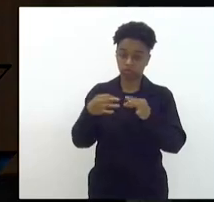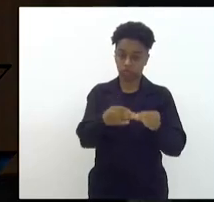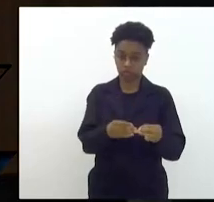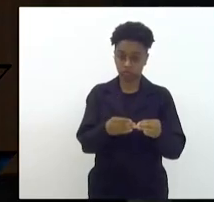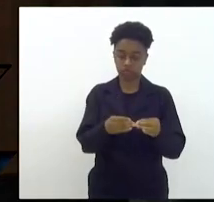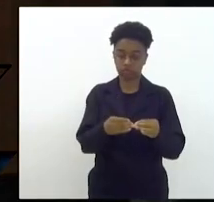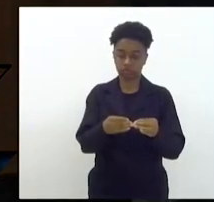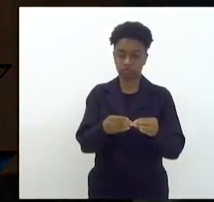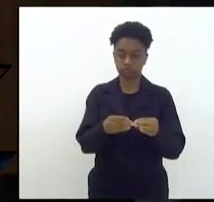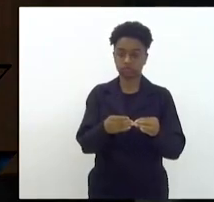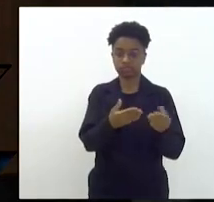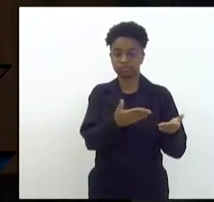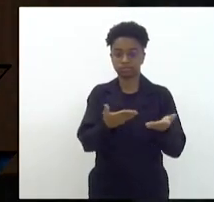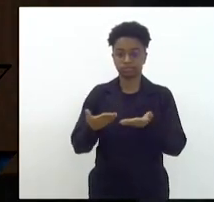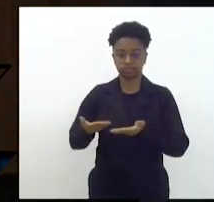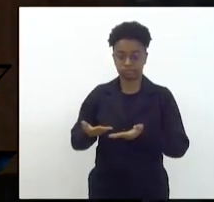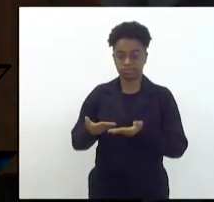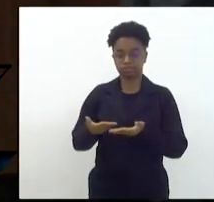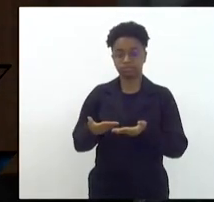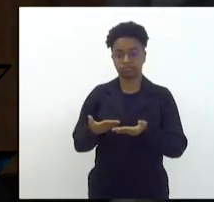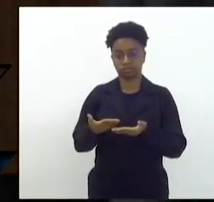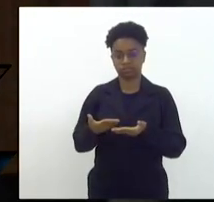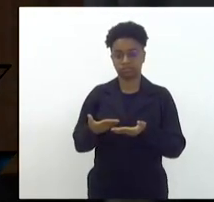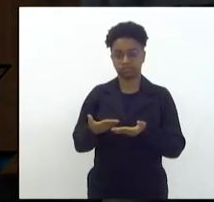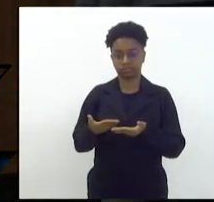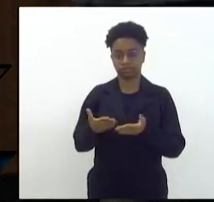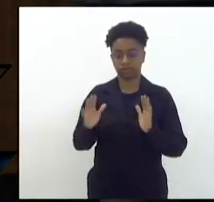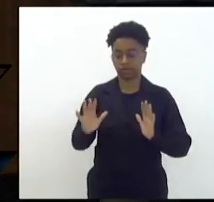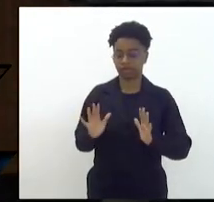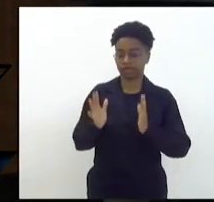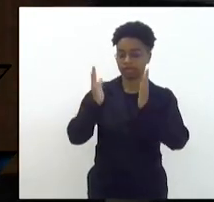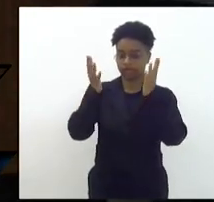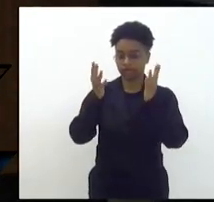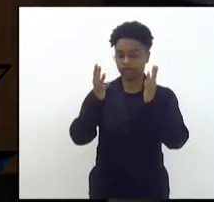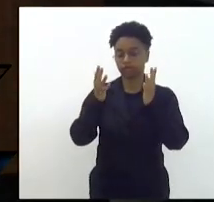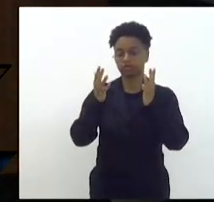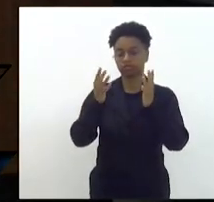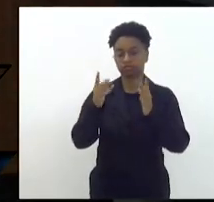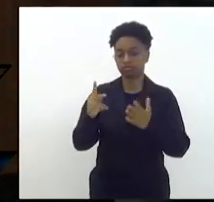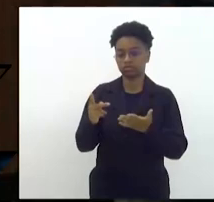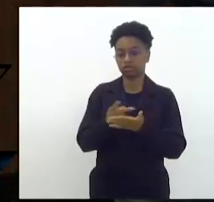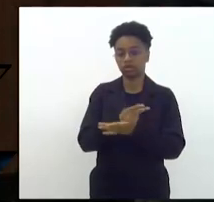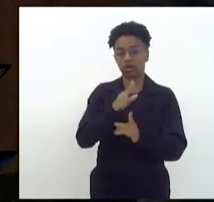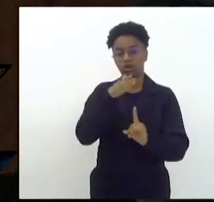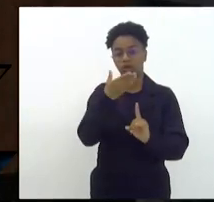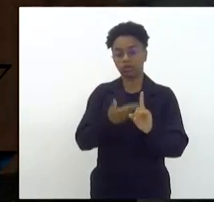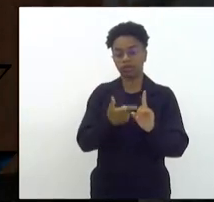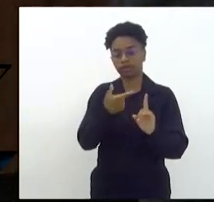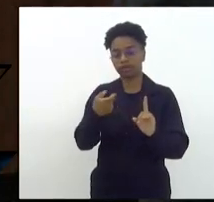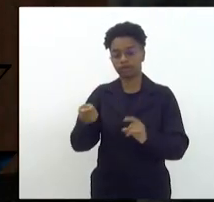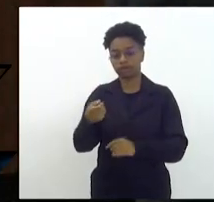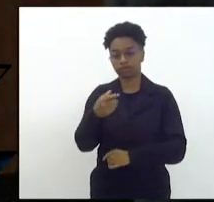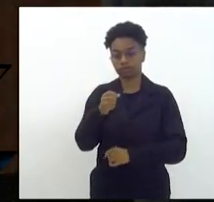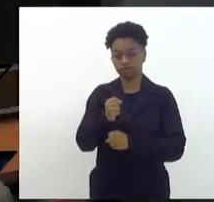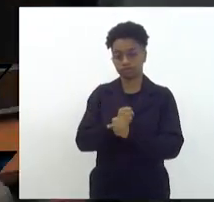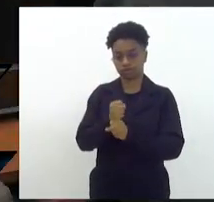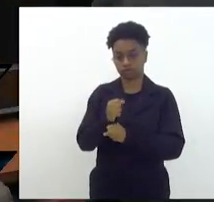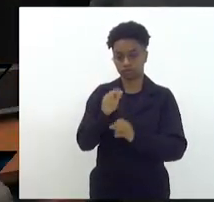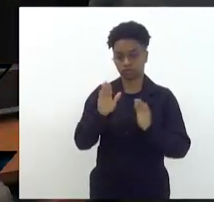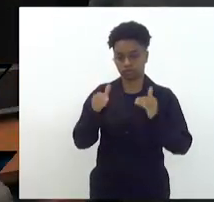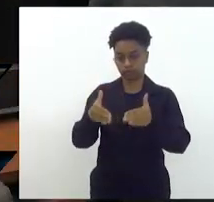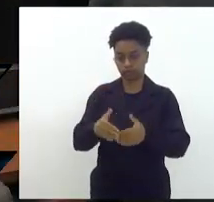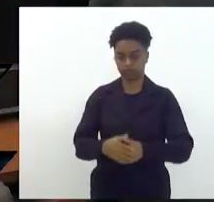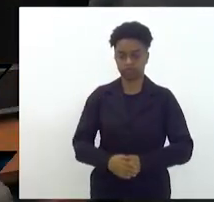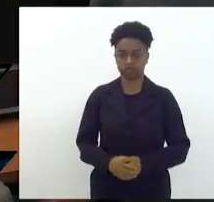todos e todos estão convidados para essa festividade essa solene em homenagem aos 20 anos do fórum Parabéns